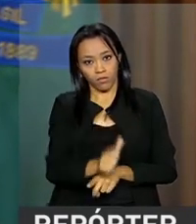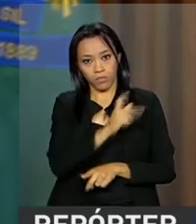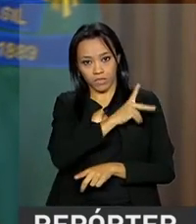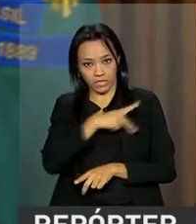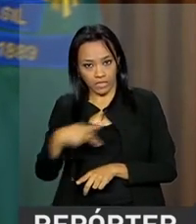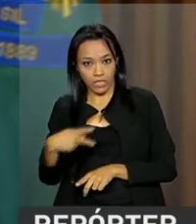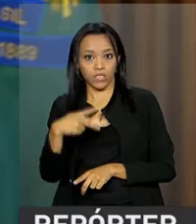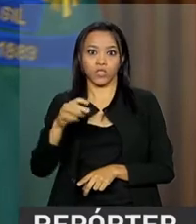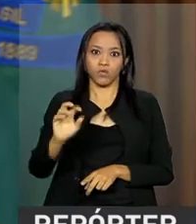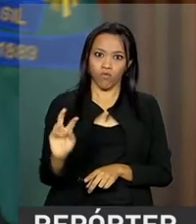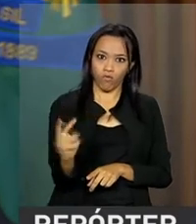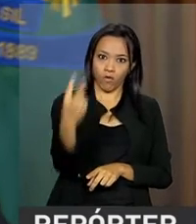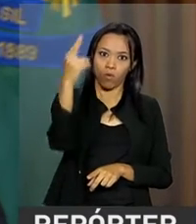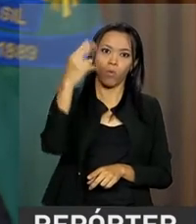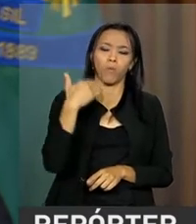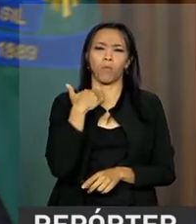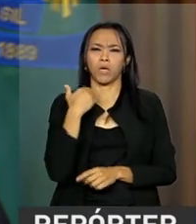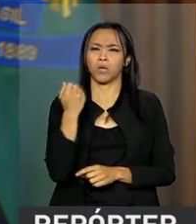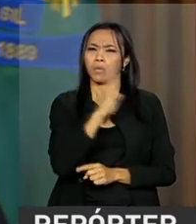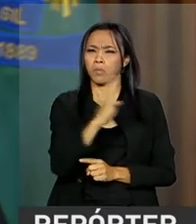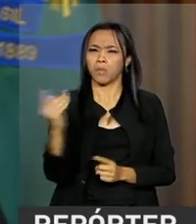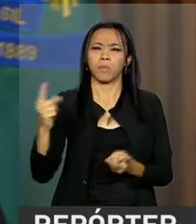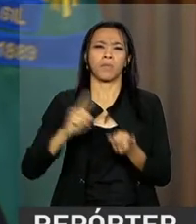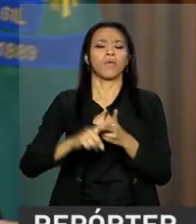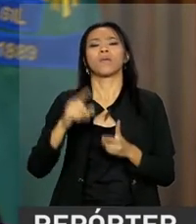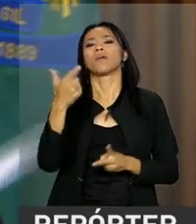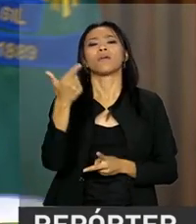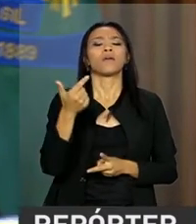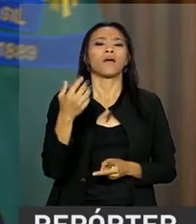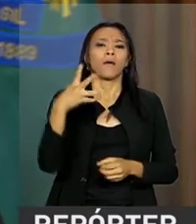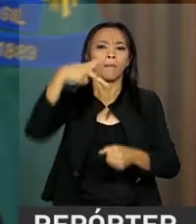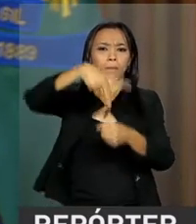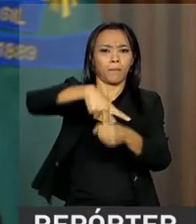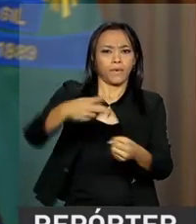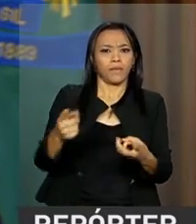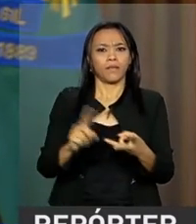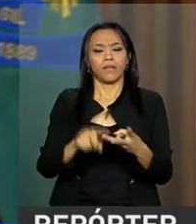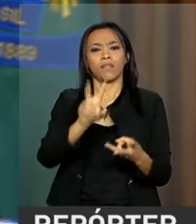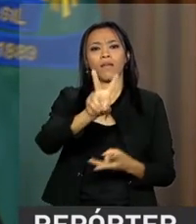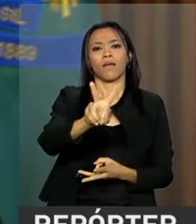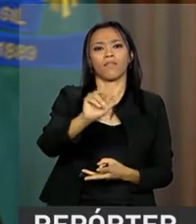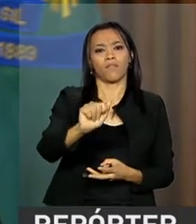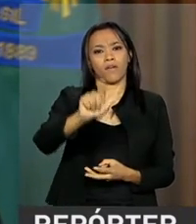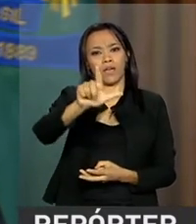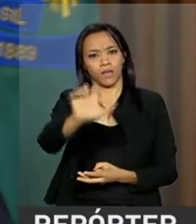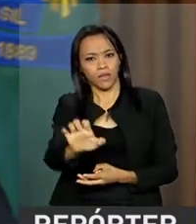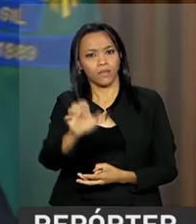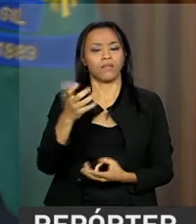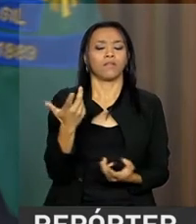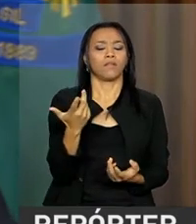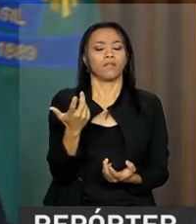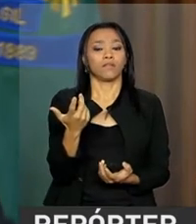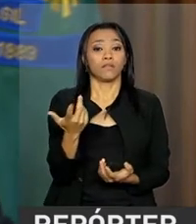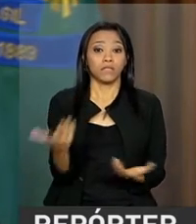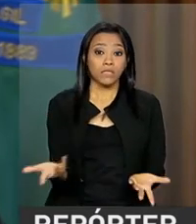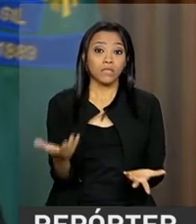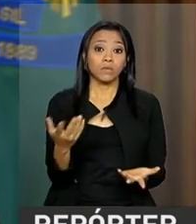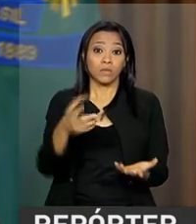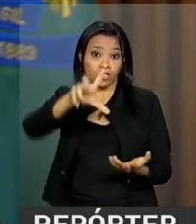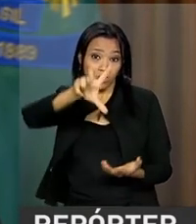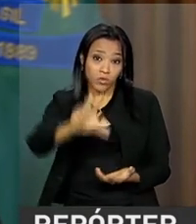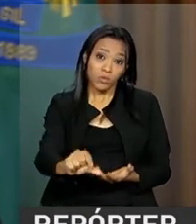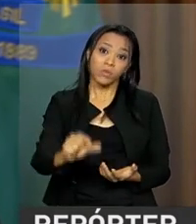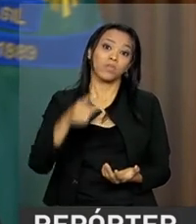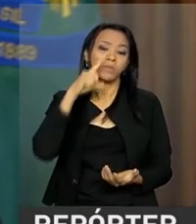ganho de valor do banco do brasil da petrobras e da vale a queda do